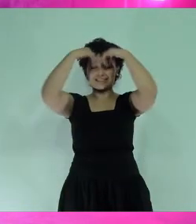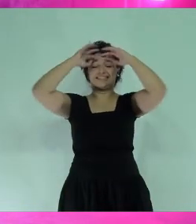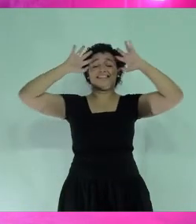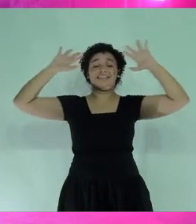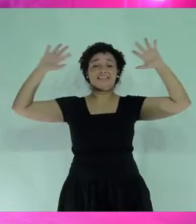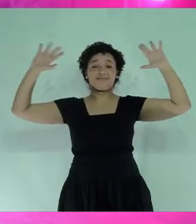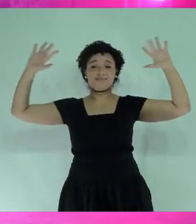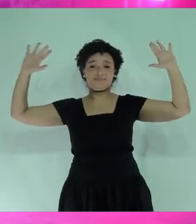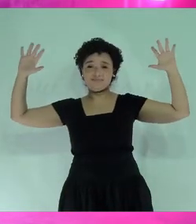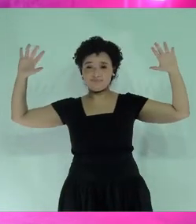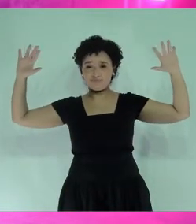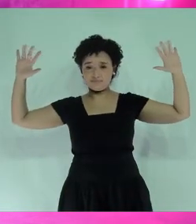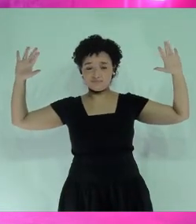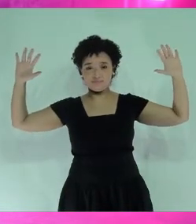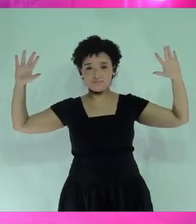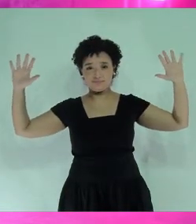e a alma.